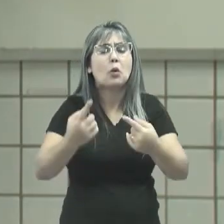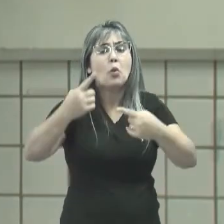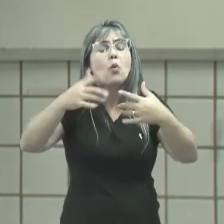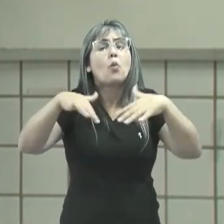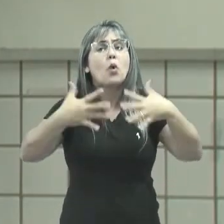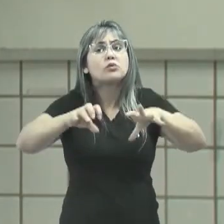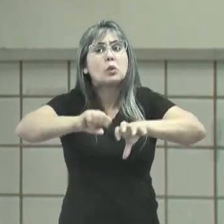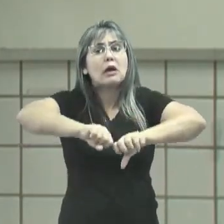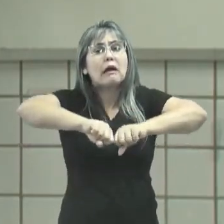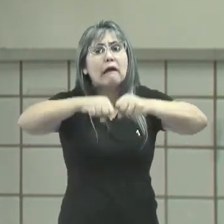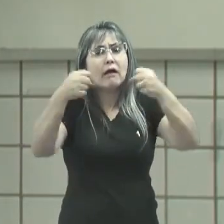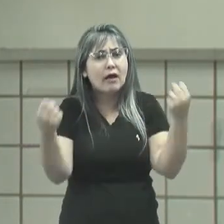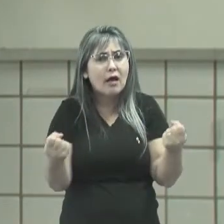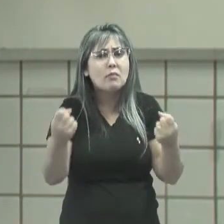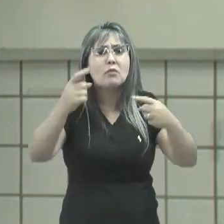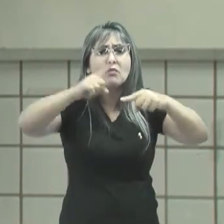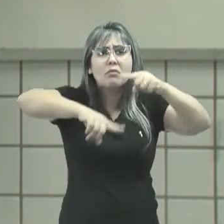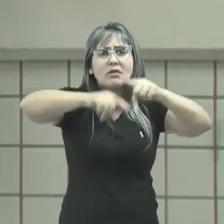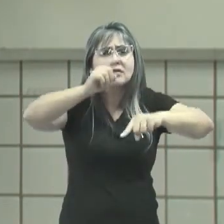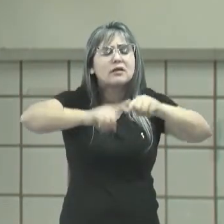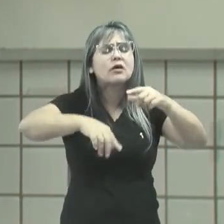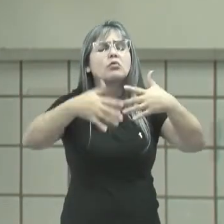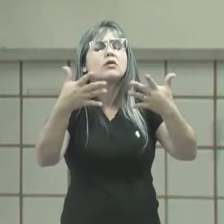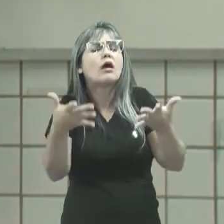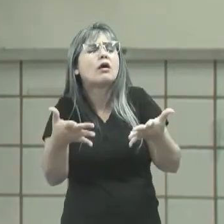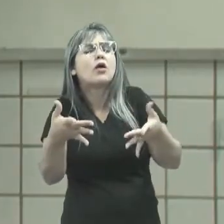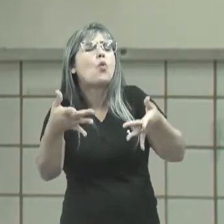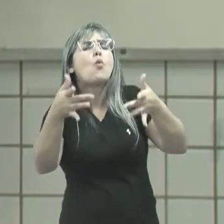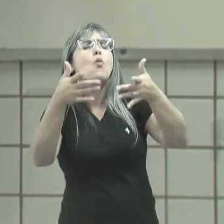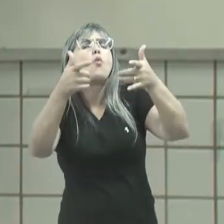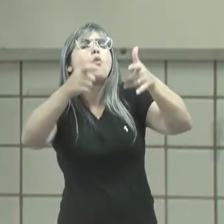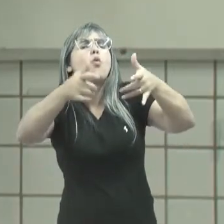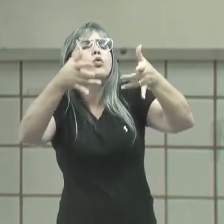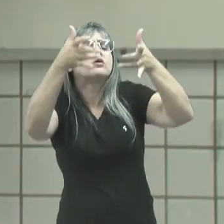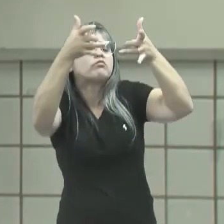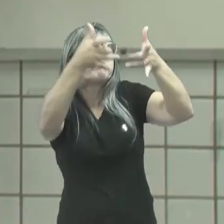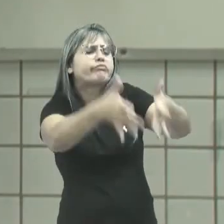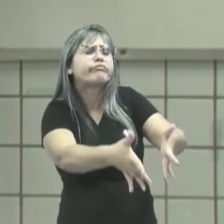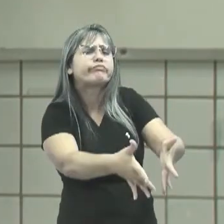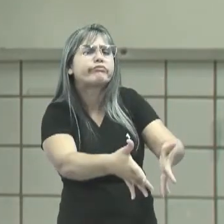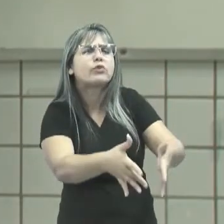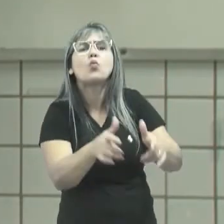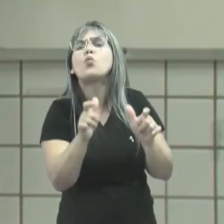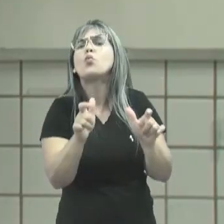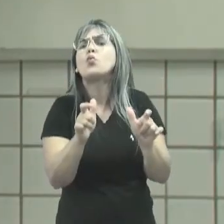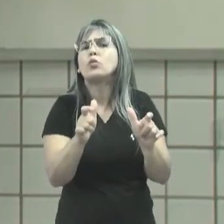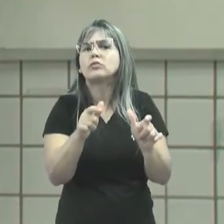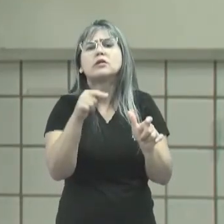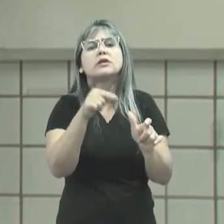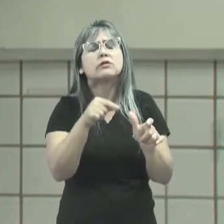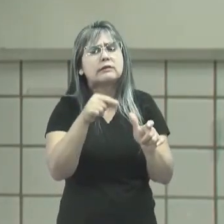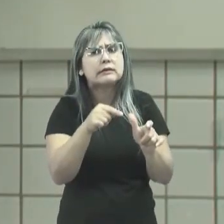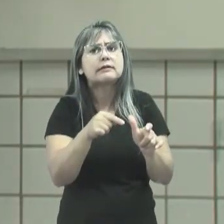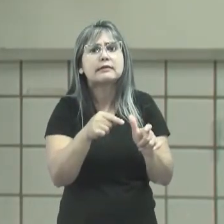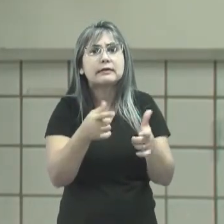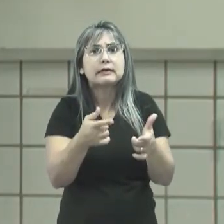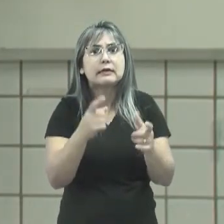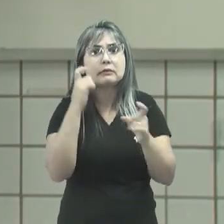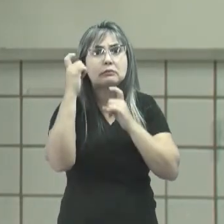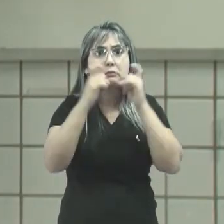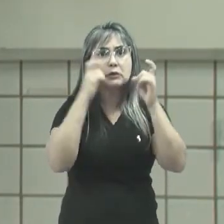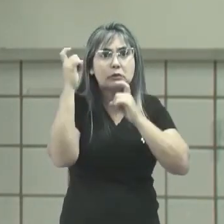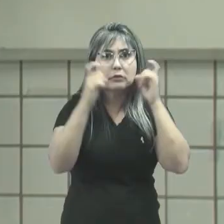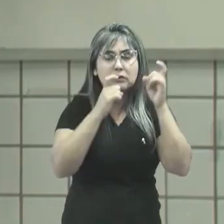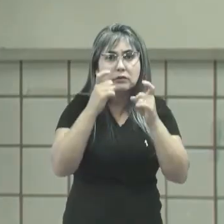uns que são utilizados e tem uns que não são utilizados, ele geraria um peso de mais ou menos quase 8